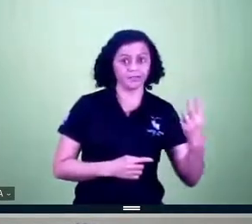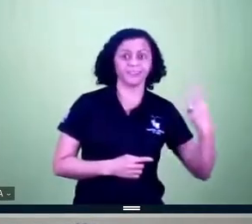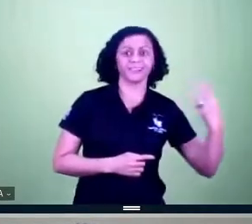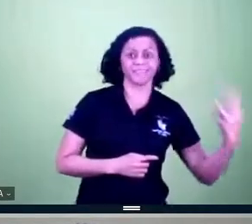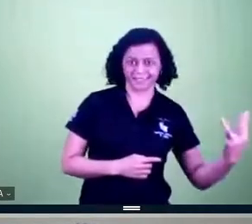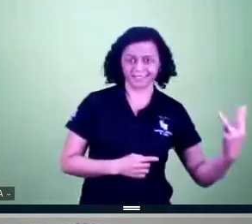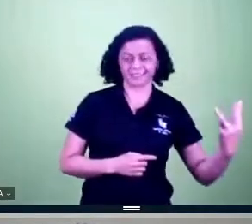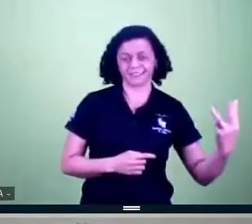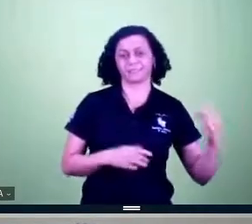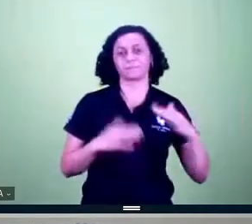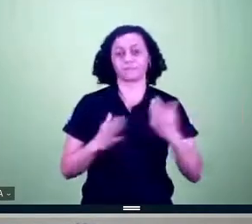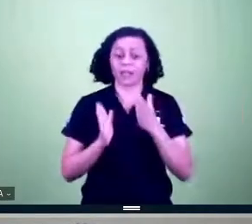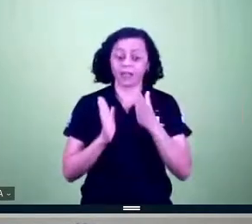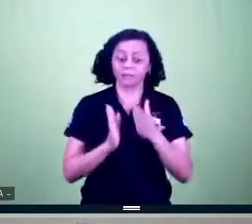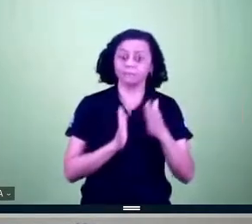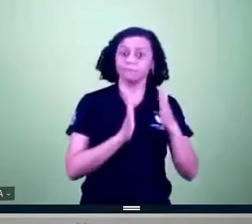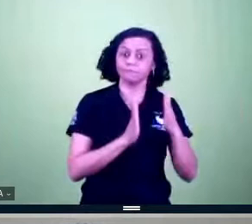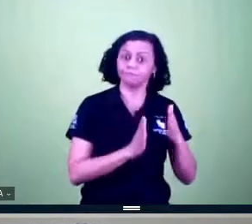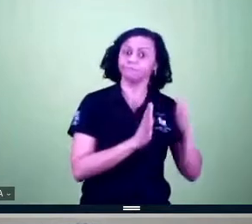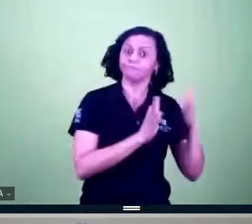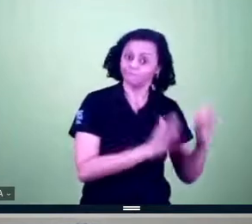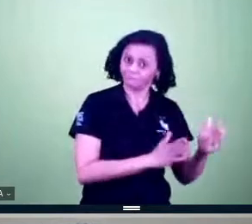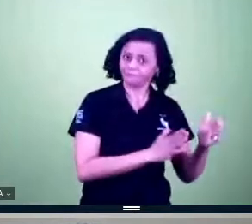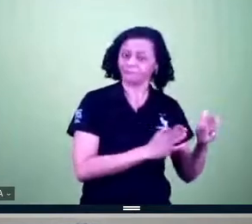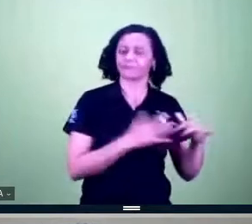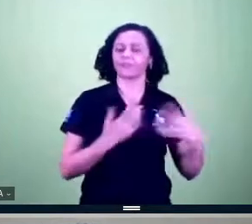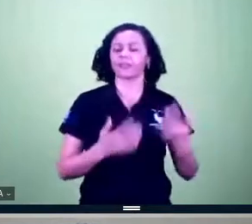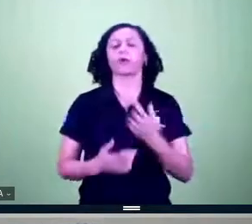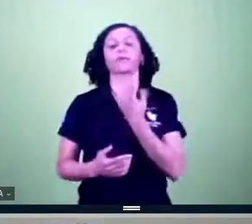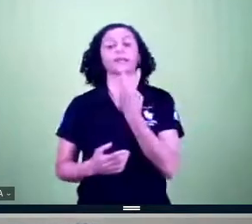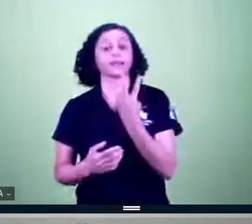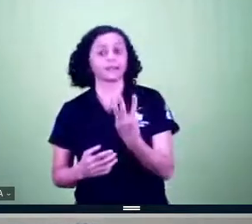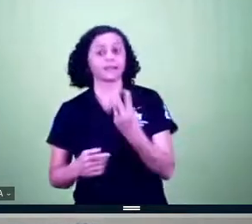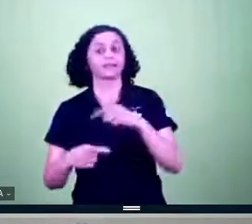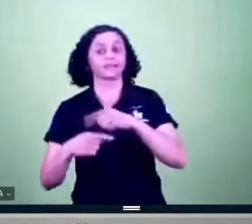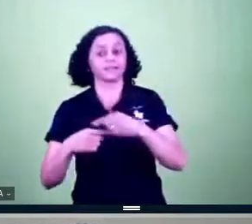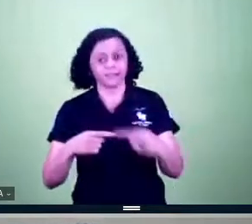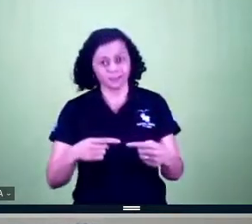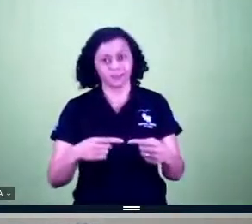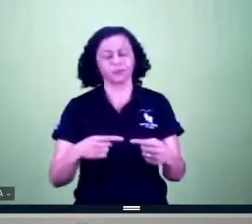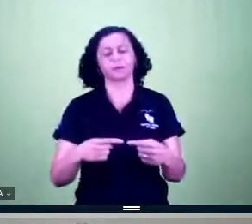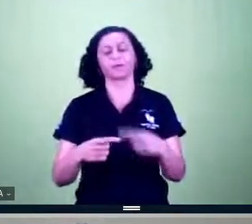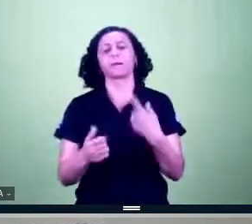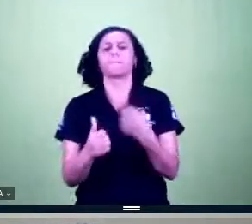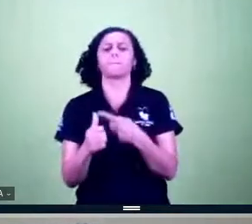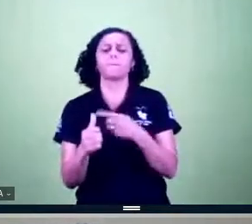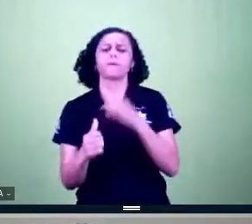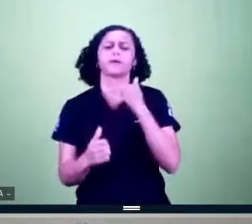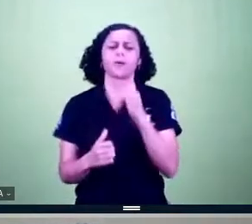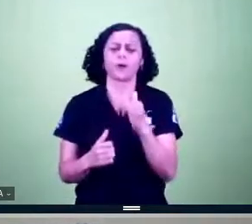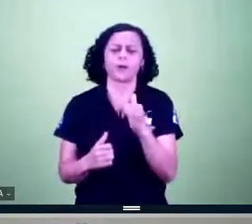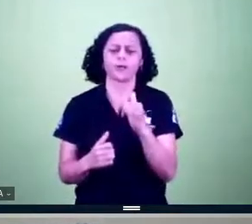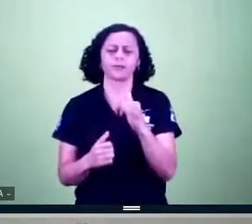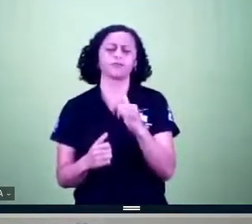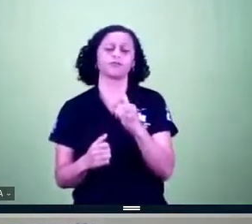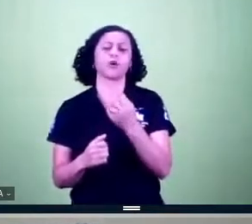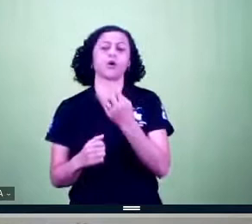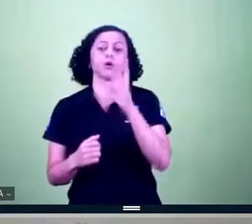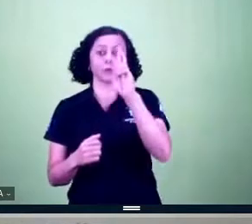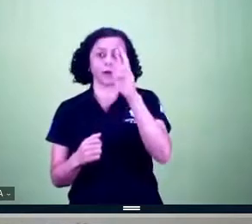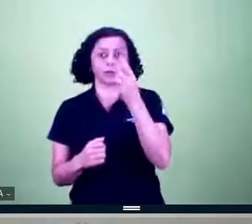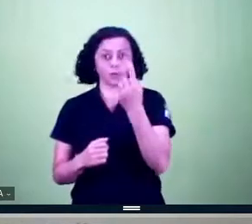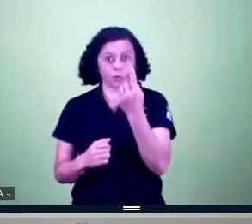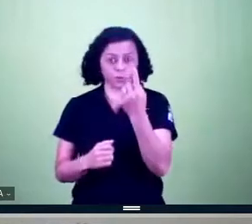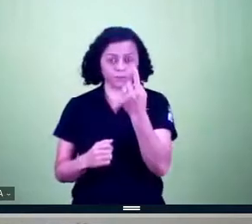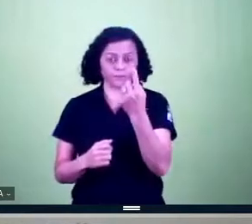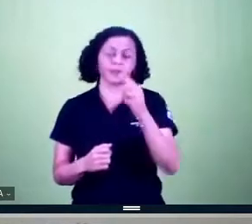uma sequência de 3 resistores, que primeiro a corrente passa no R1, depois a corrente passa no R2, por último ela passa